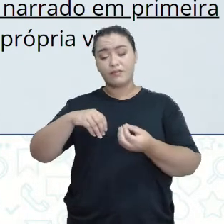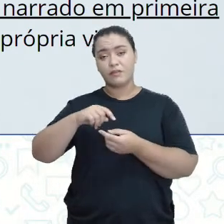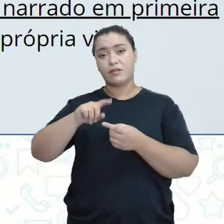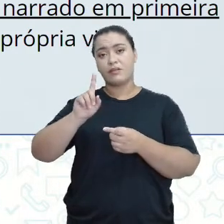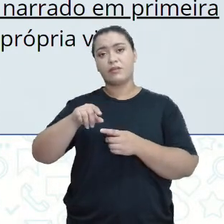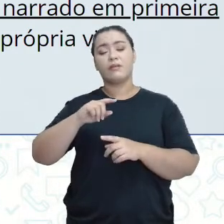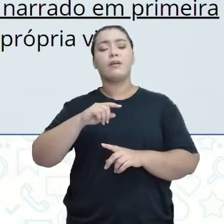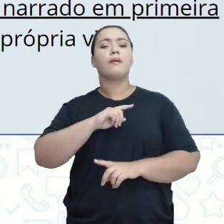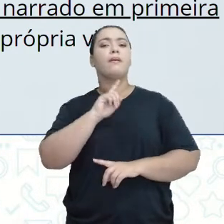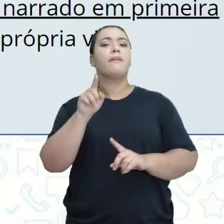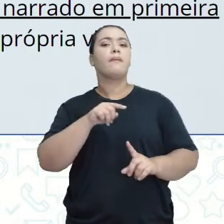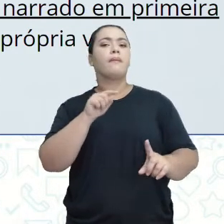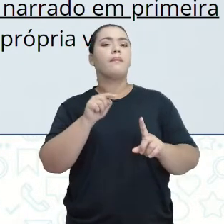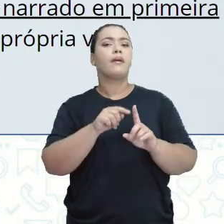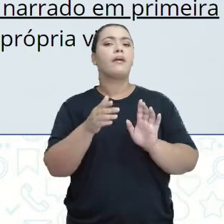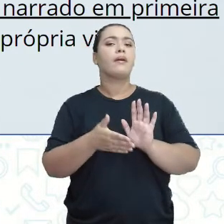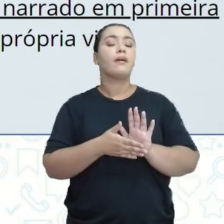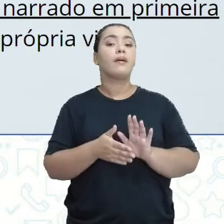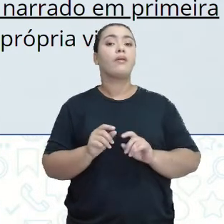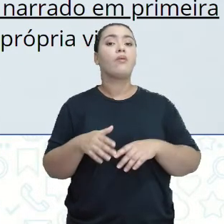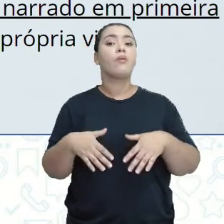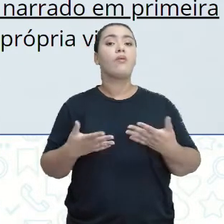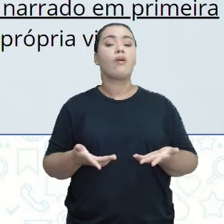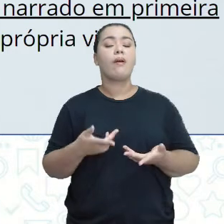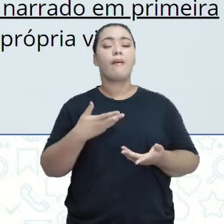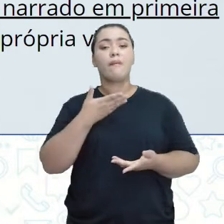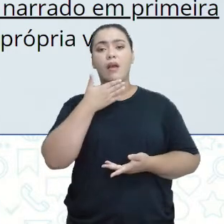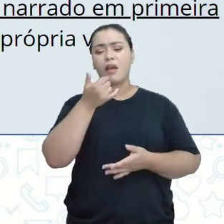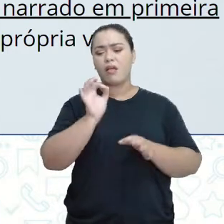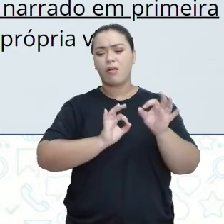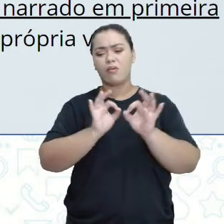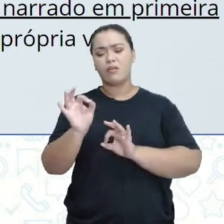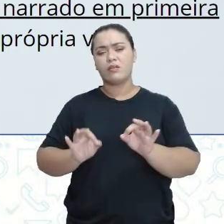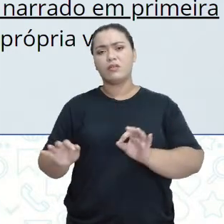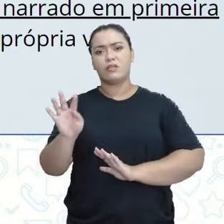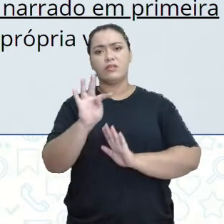de melhor organizar o texto e apresentar a